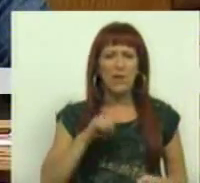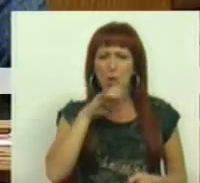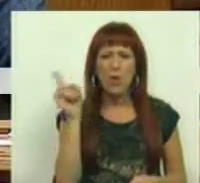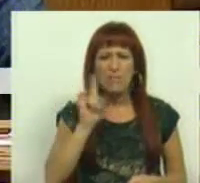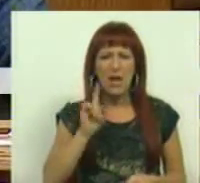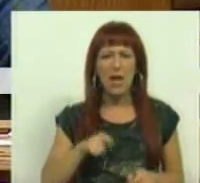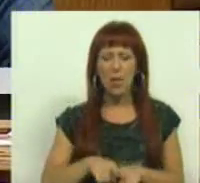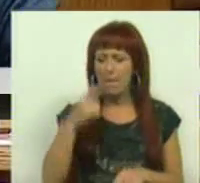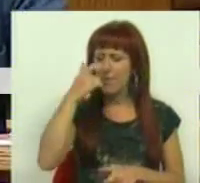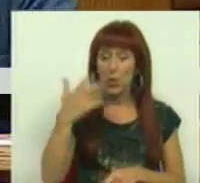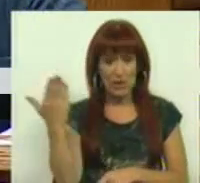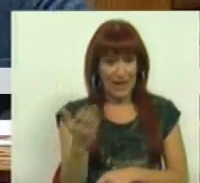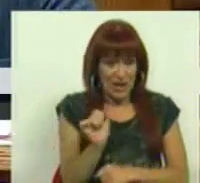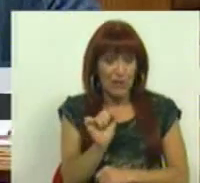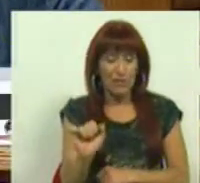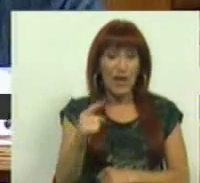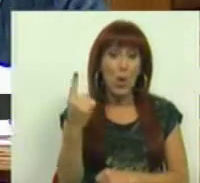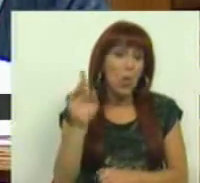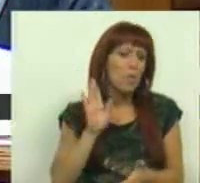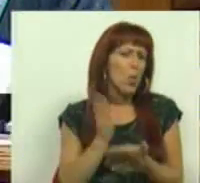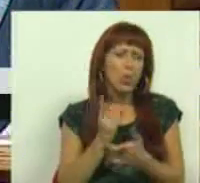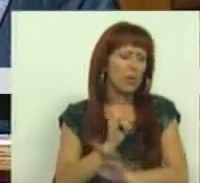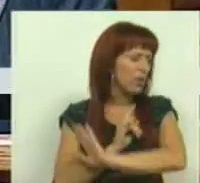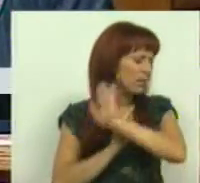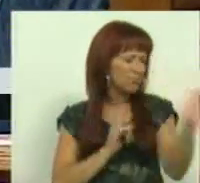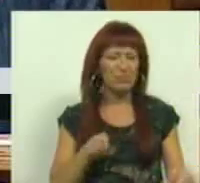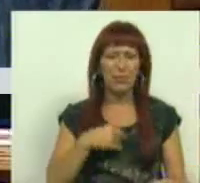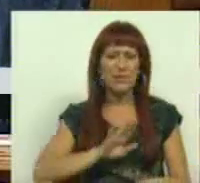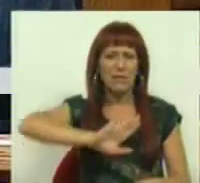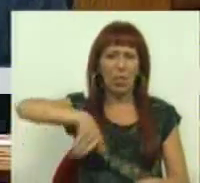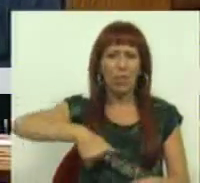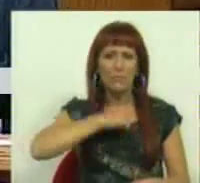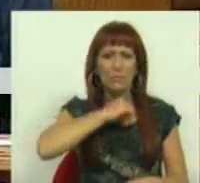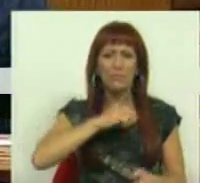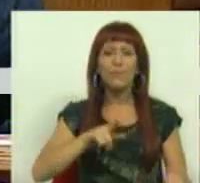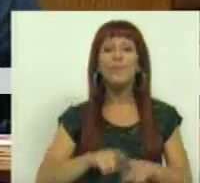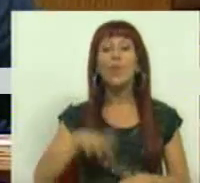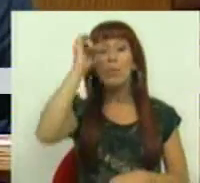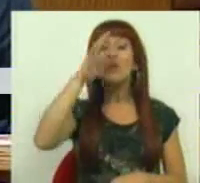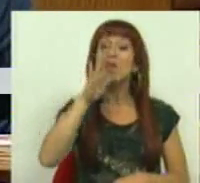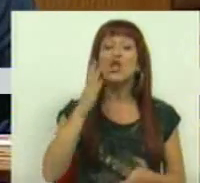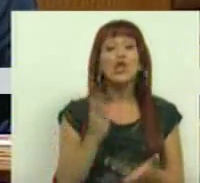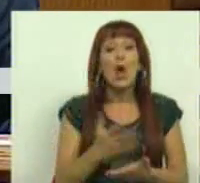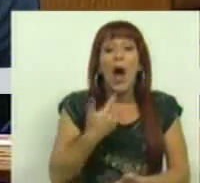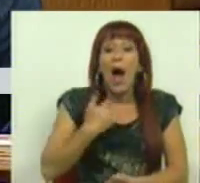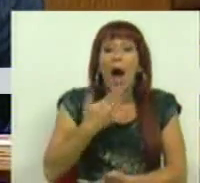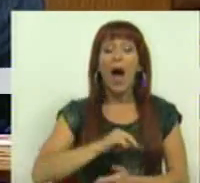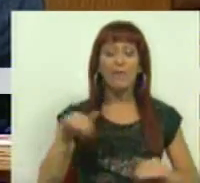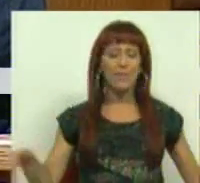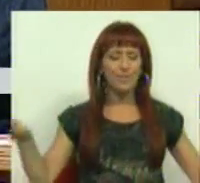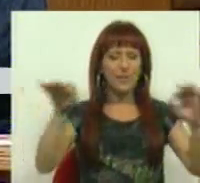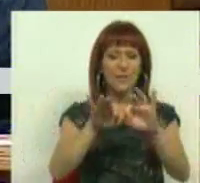das pessoas sejam uma das suas últimas preocupações. Diz o governo que pretende apenas